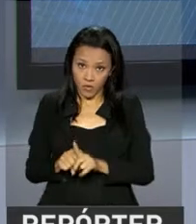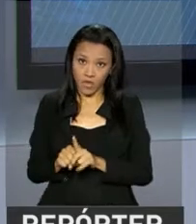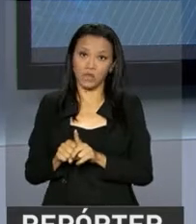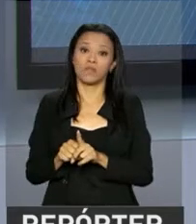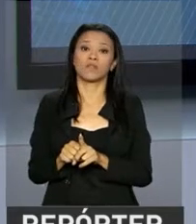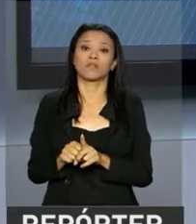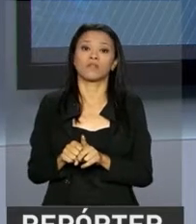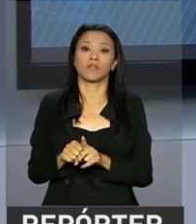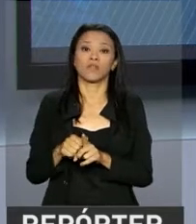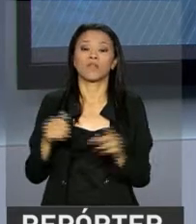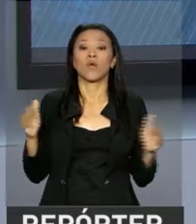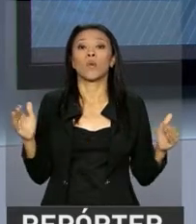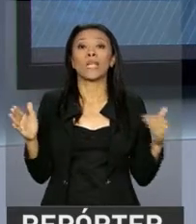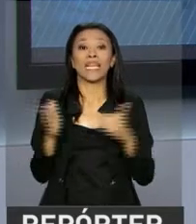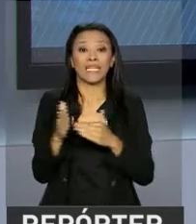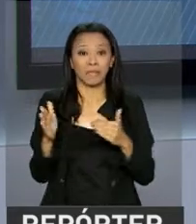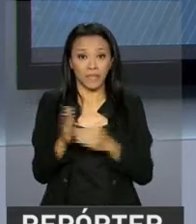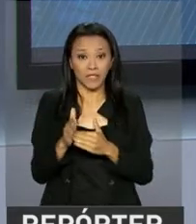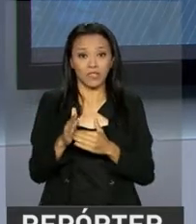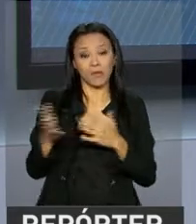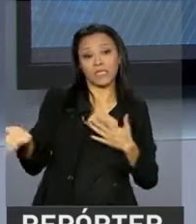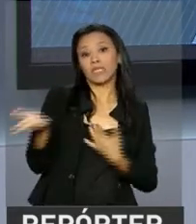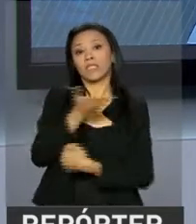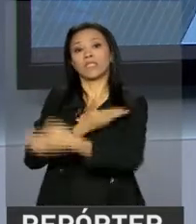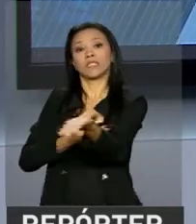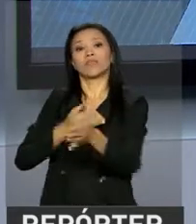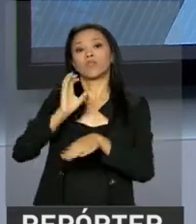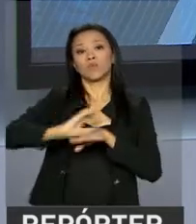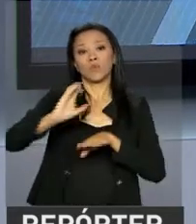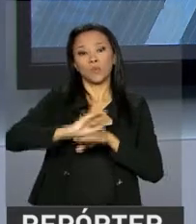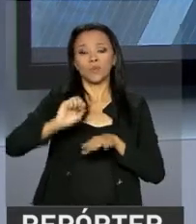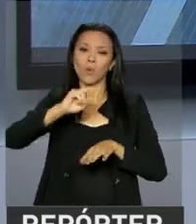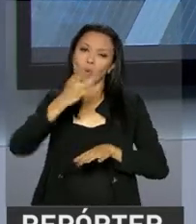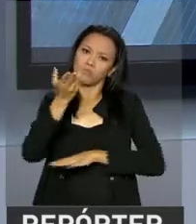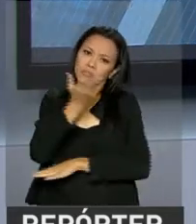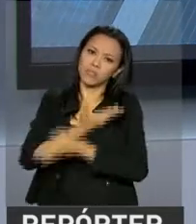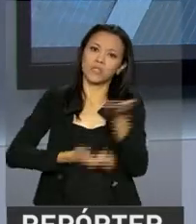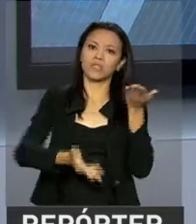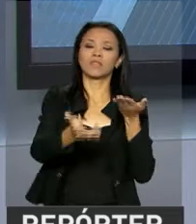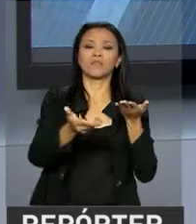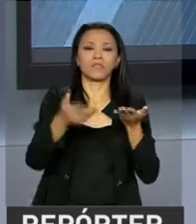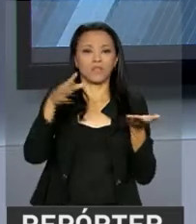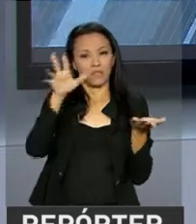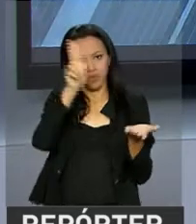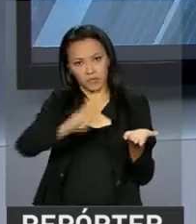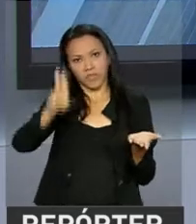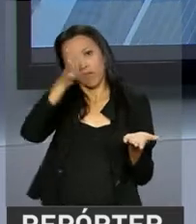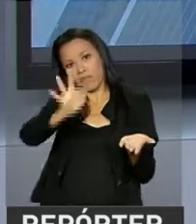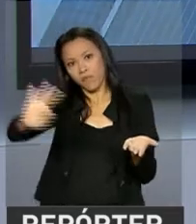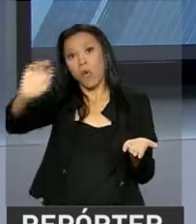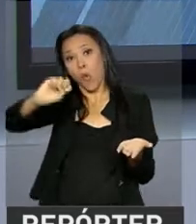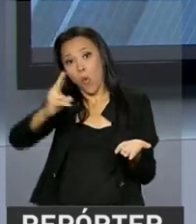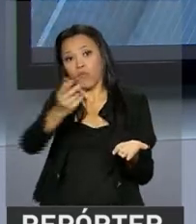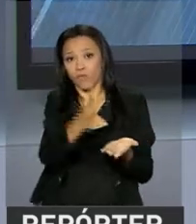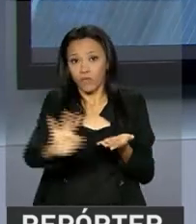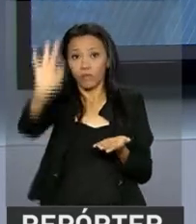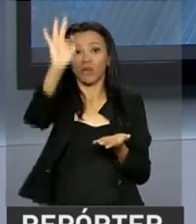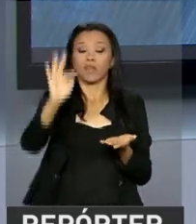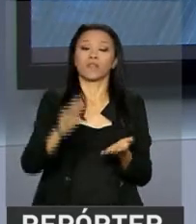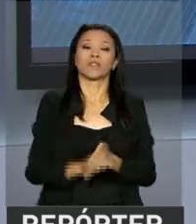para transferir o curso ou instituição e também para pedir mais tempo para usar o financiamento